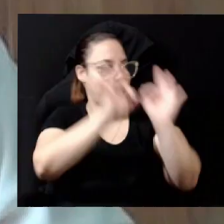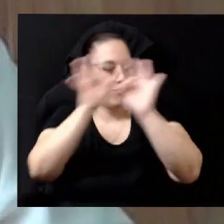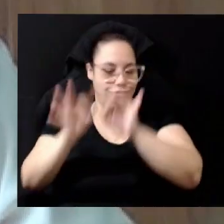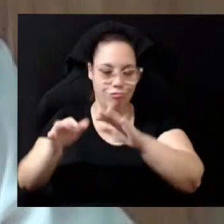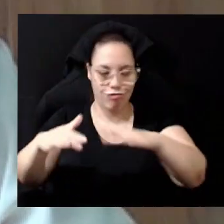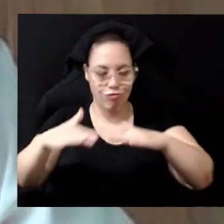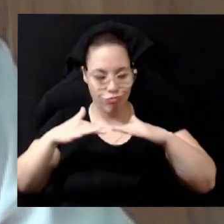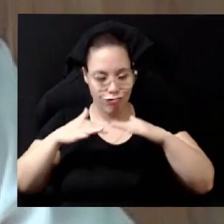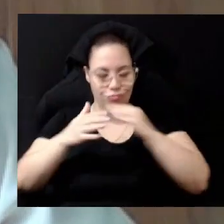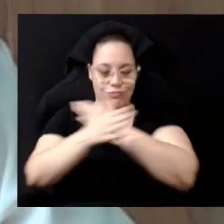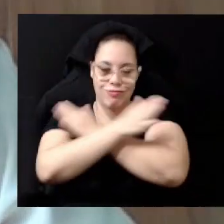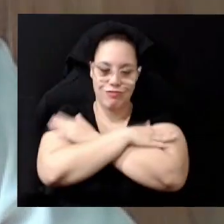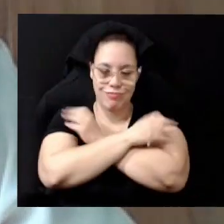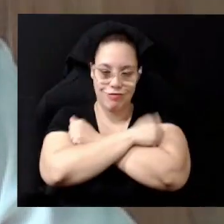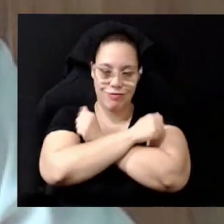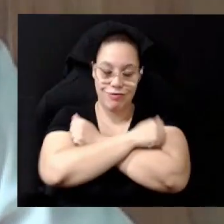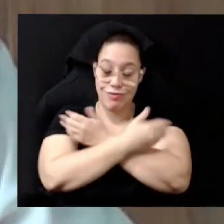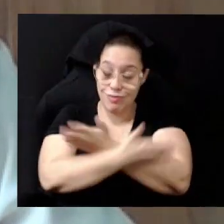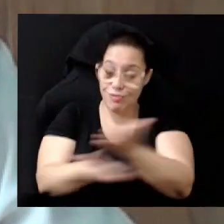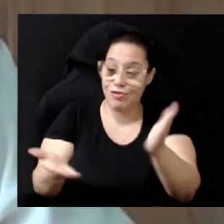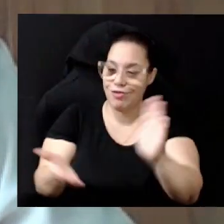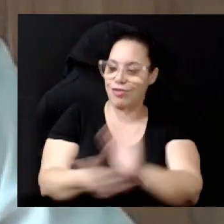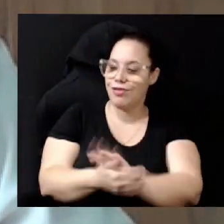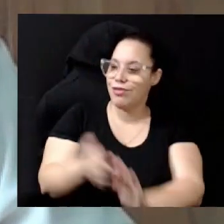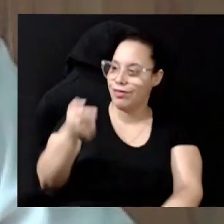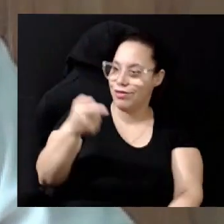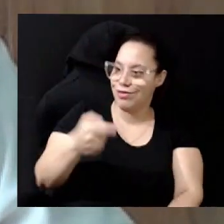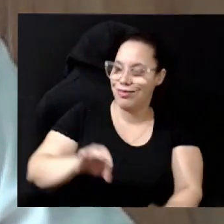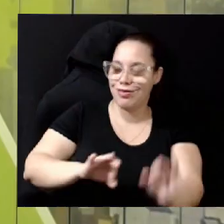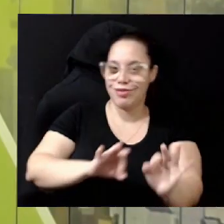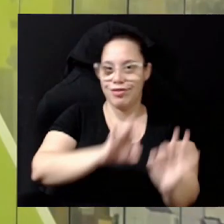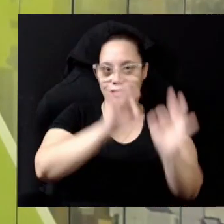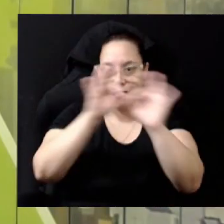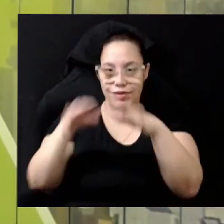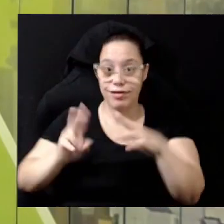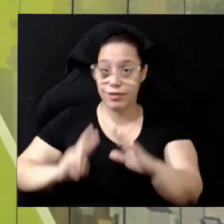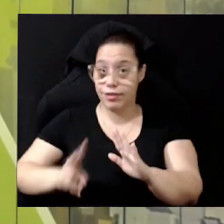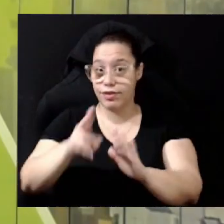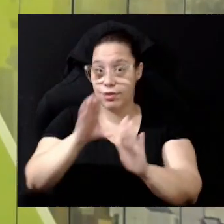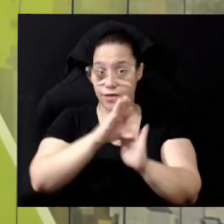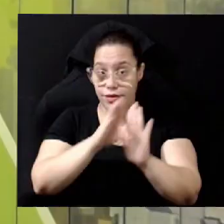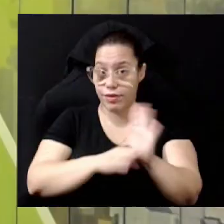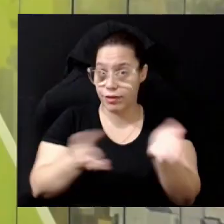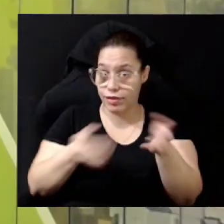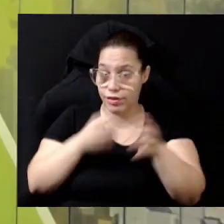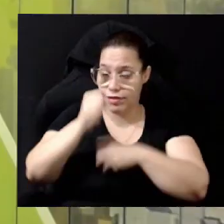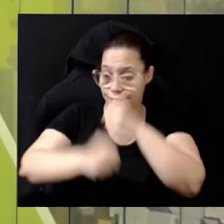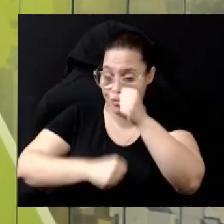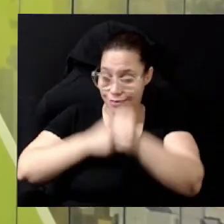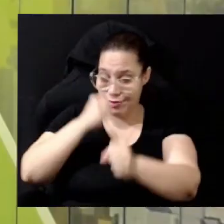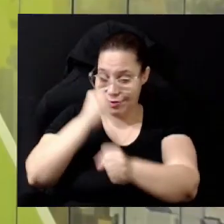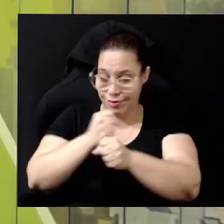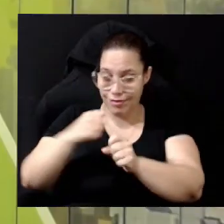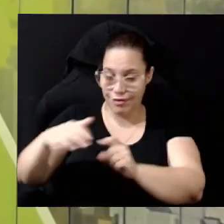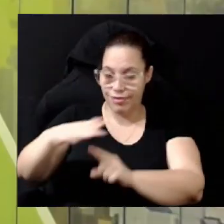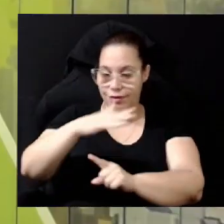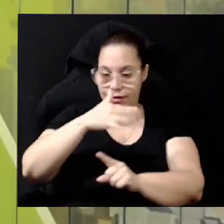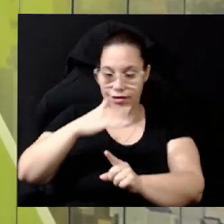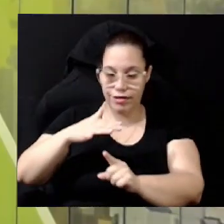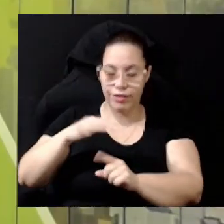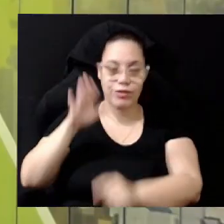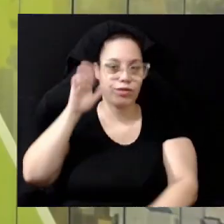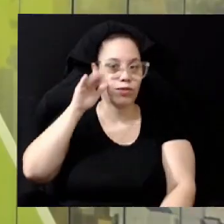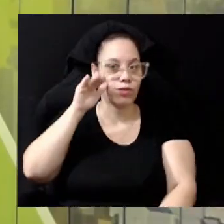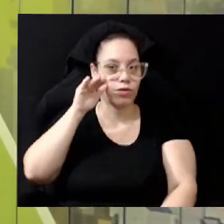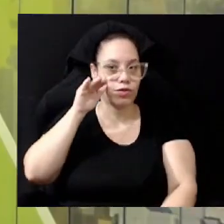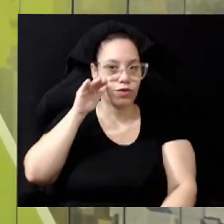muito obrigado a quem nos assistiu. Um grande abraço a todos. E para você que nos assiste, continue com a gente, porque agora é hora daquele